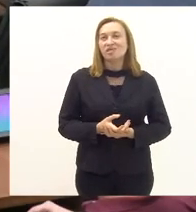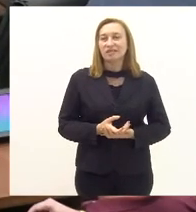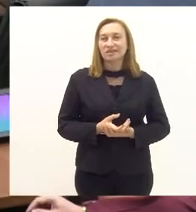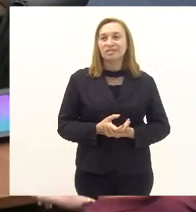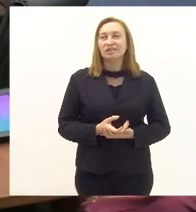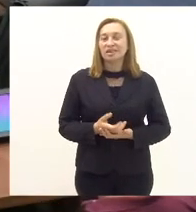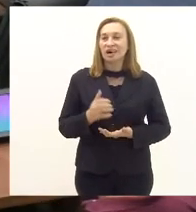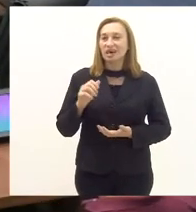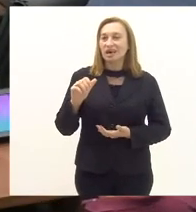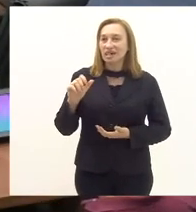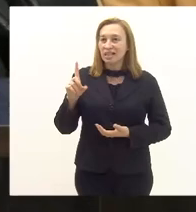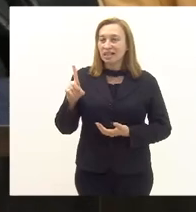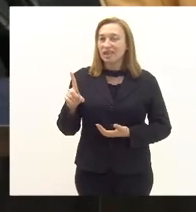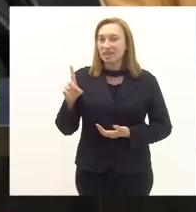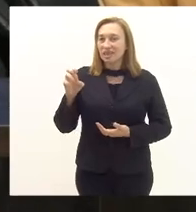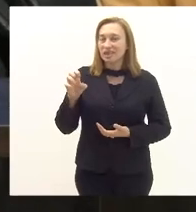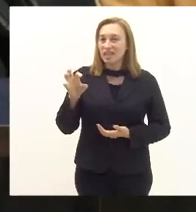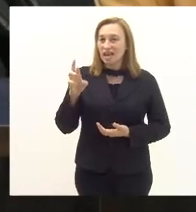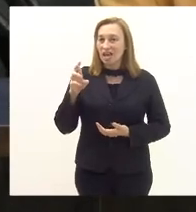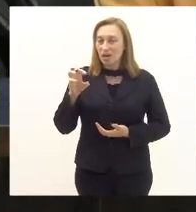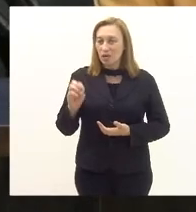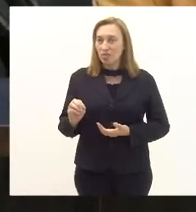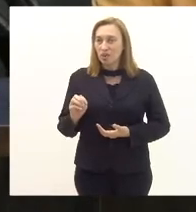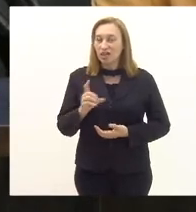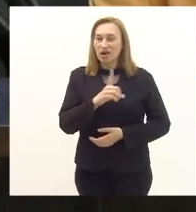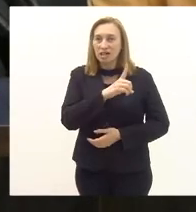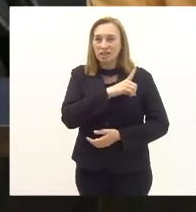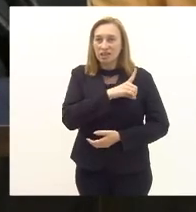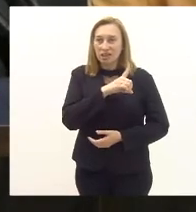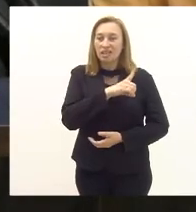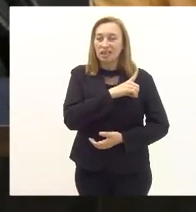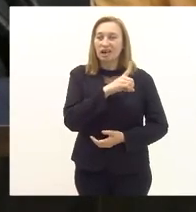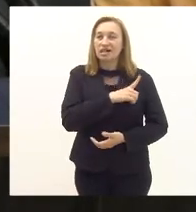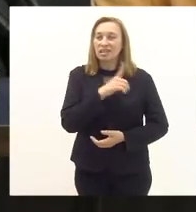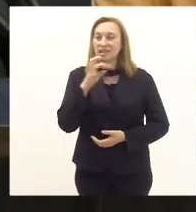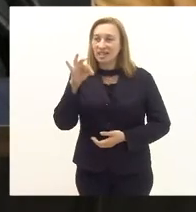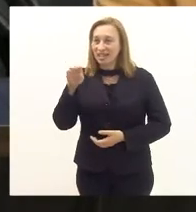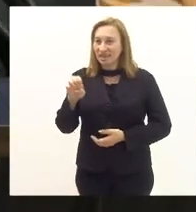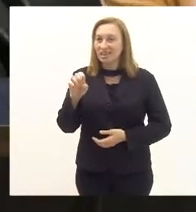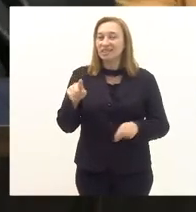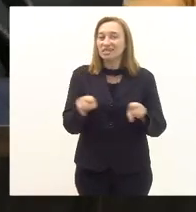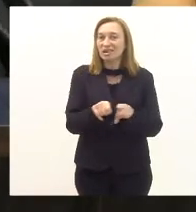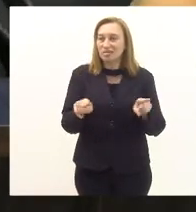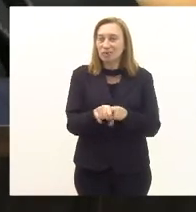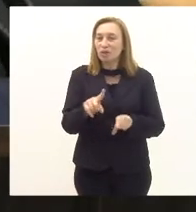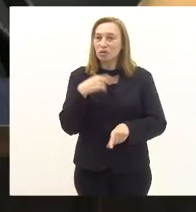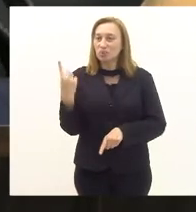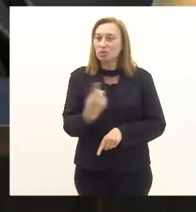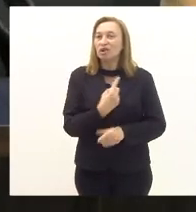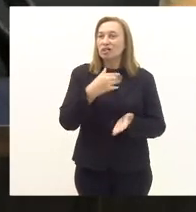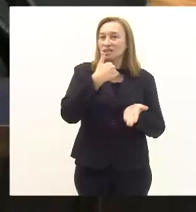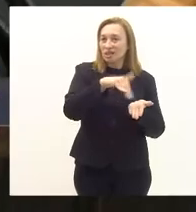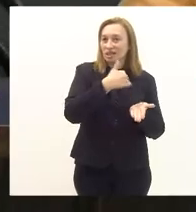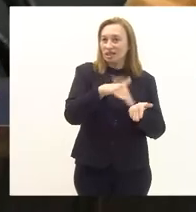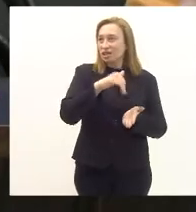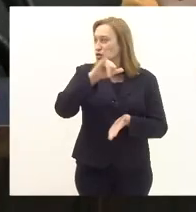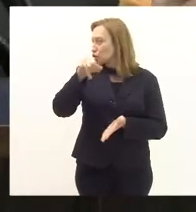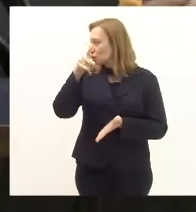A Débora Ferreira, delegada da DECRADE, e depois, então, o nosso secretário Júlio